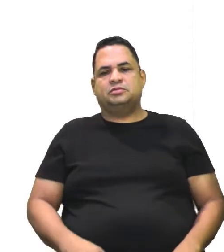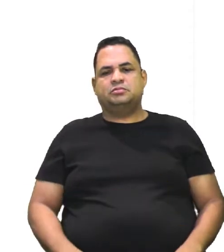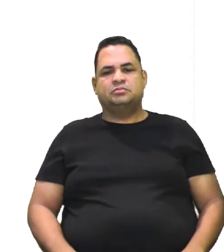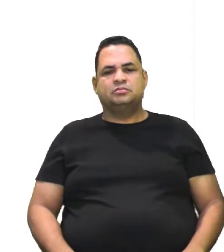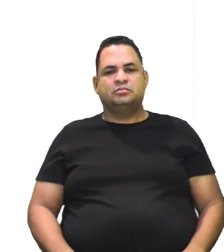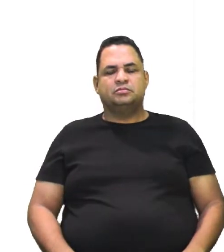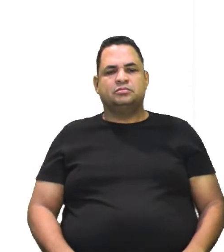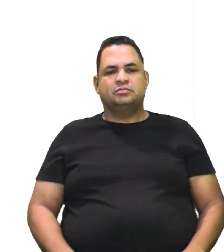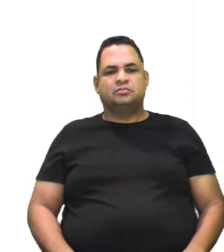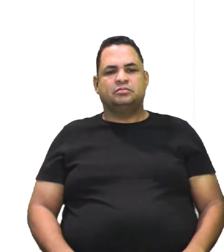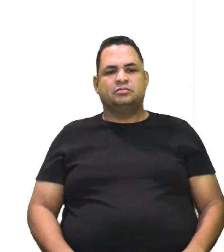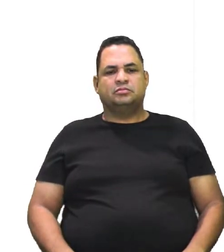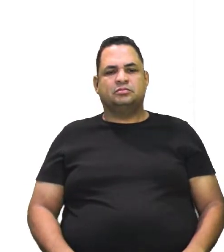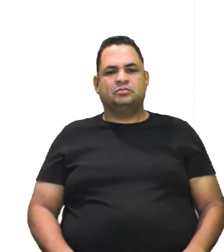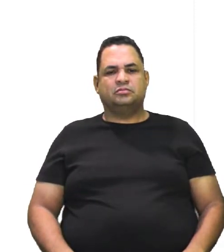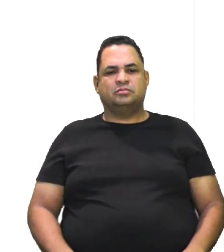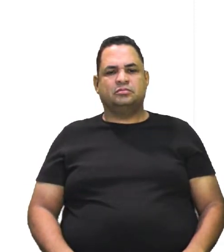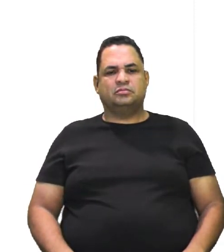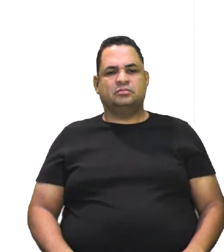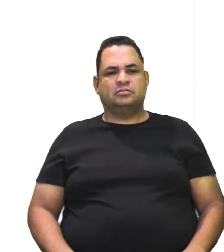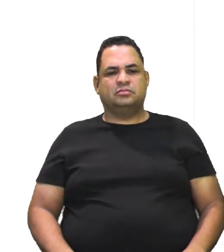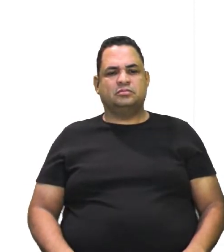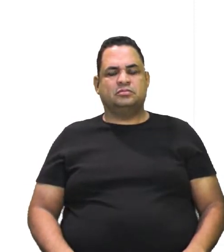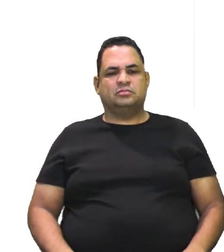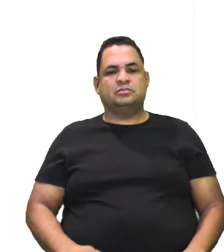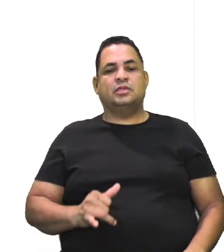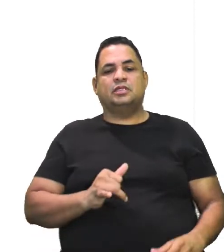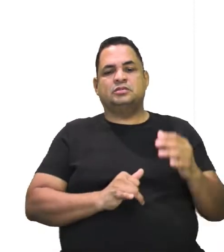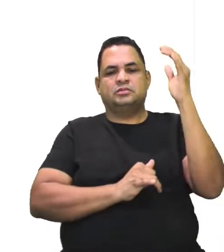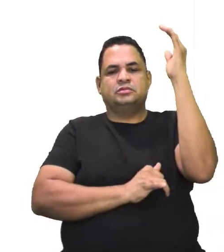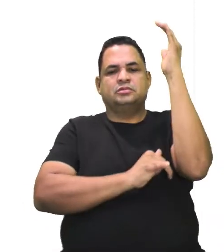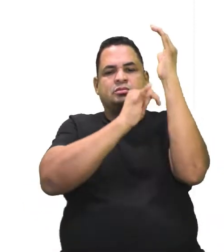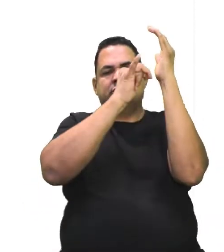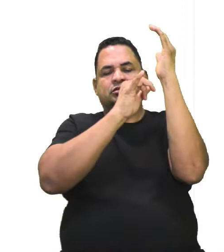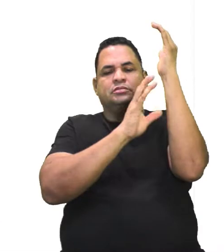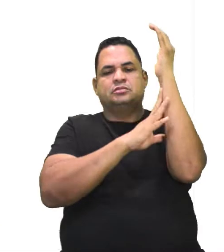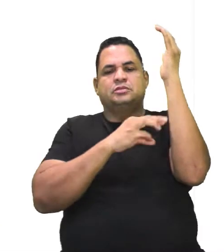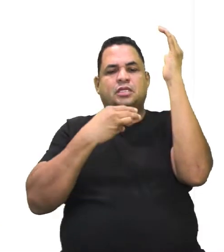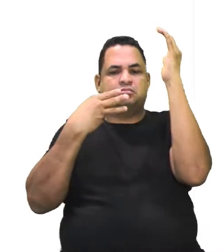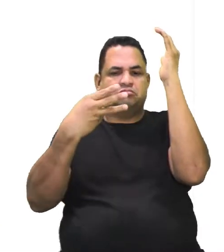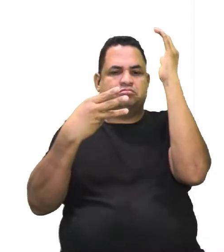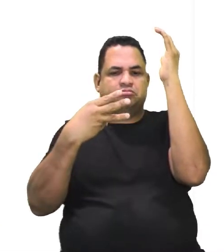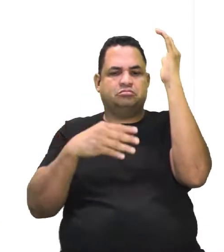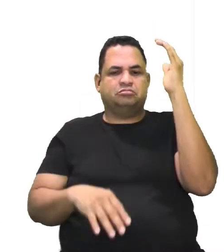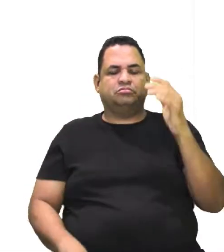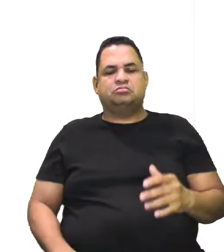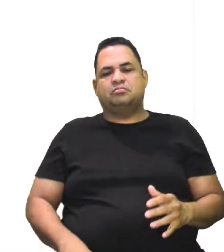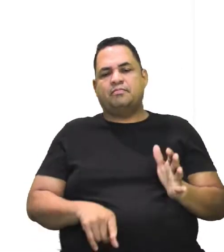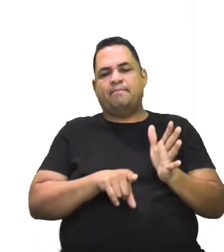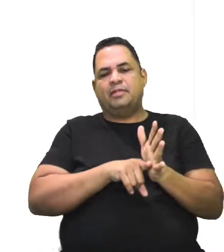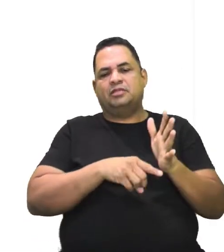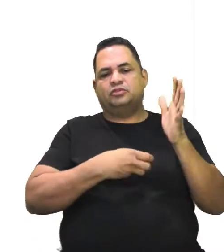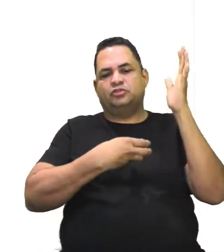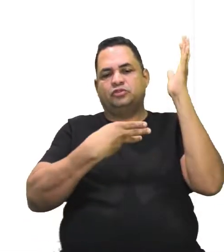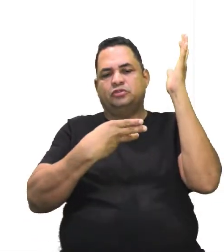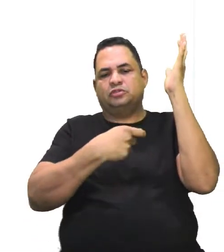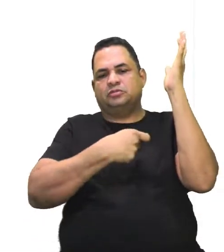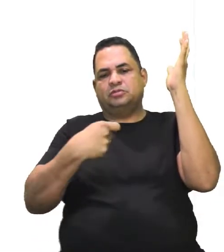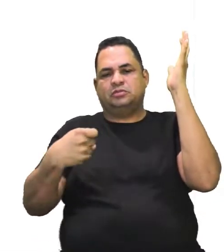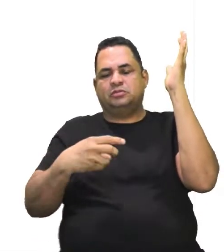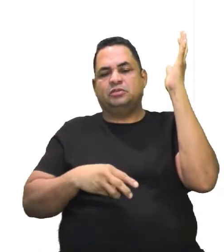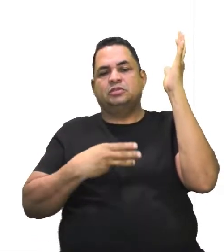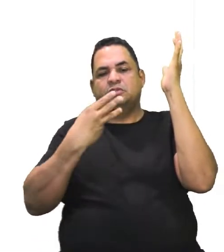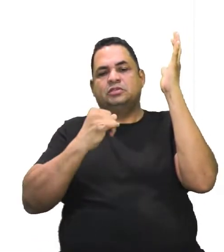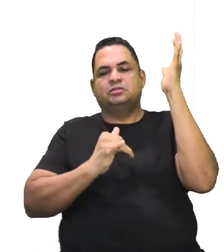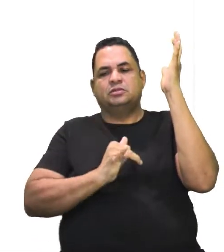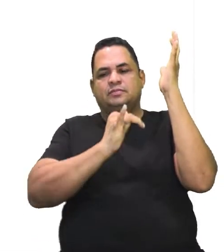pode ser a letra C ou D. Ou D, isso mesmo. E o valor de y é? 3. 3, então eu quero menos 3 para x e 3